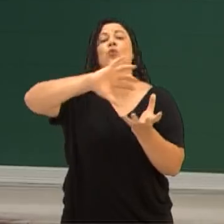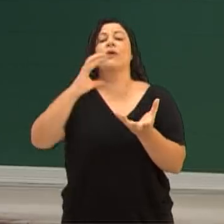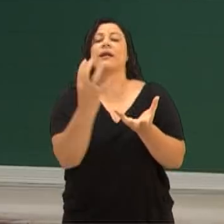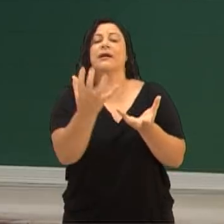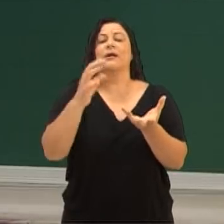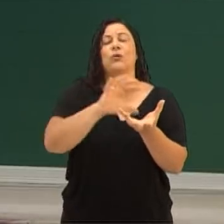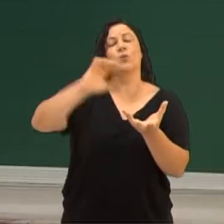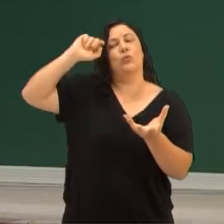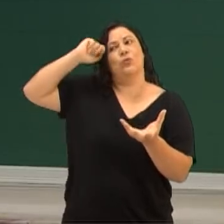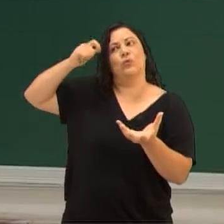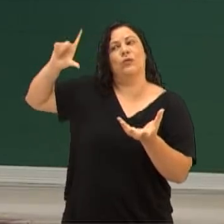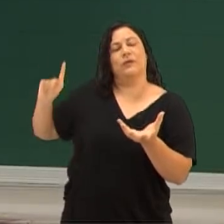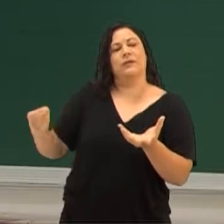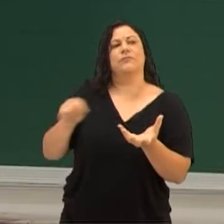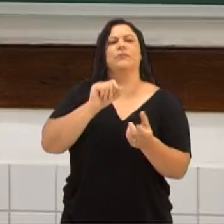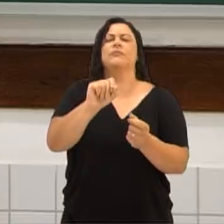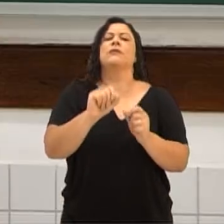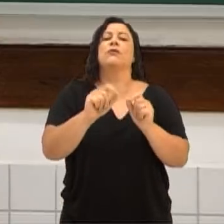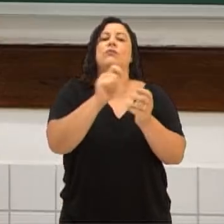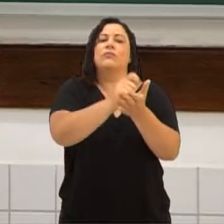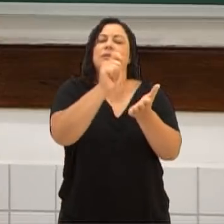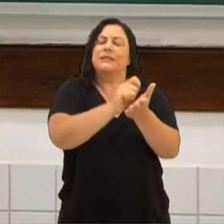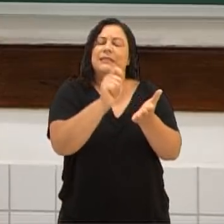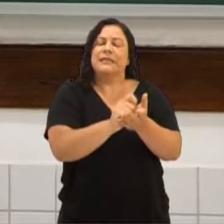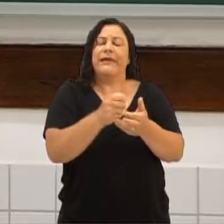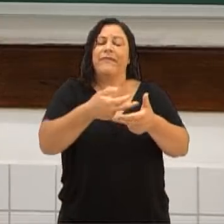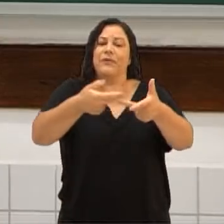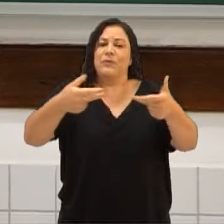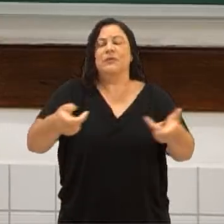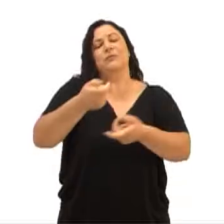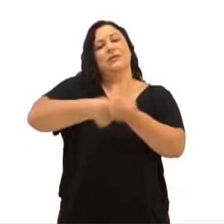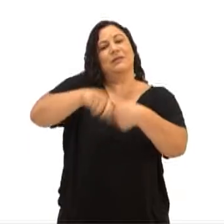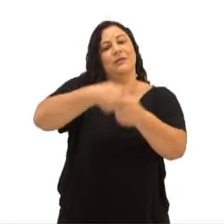economia da África, beleza? Agora é com vocês, tempo na tela aí.